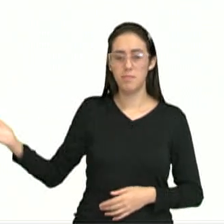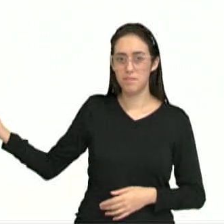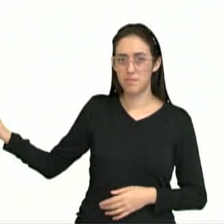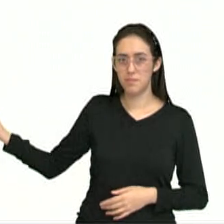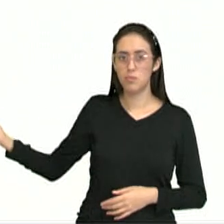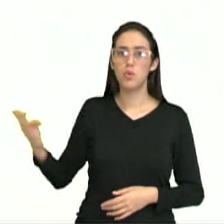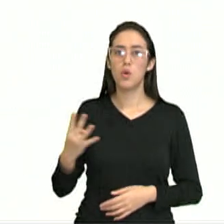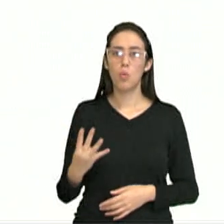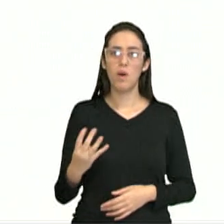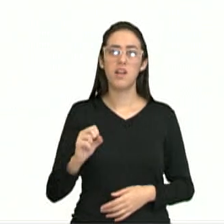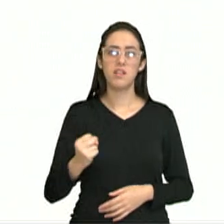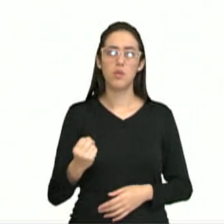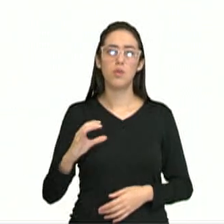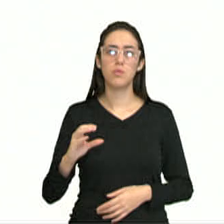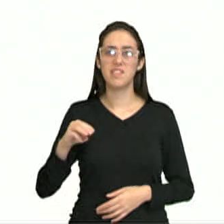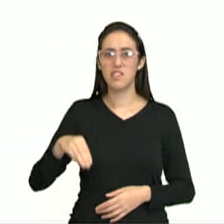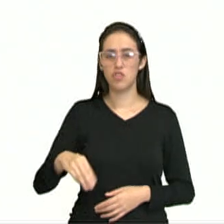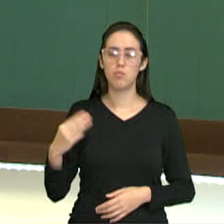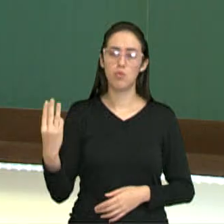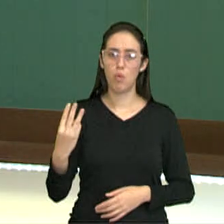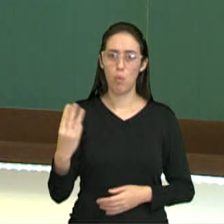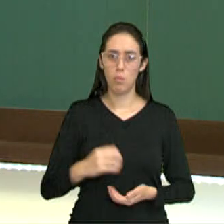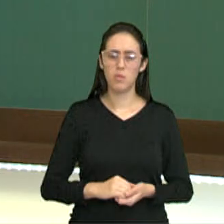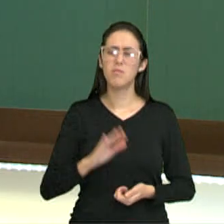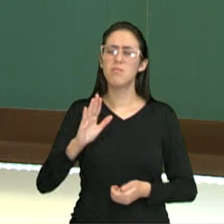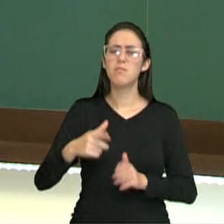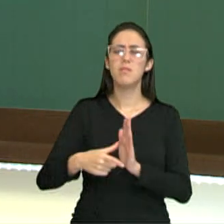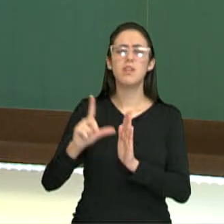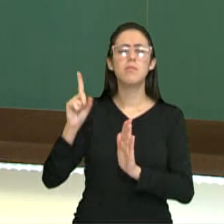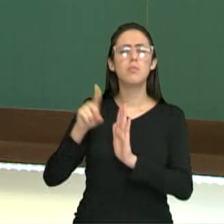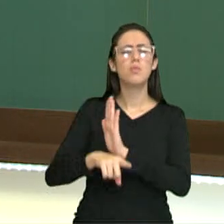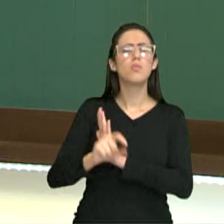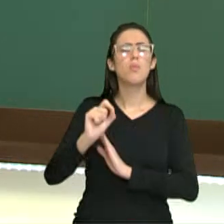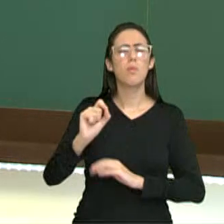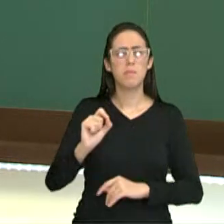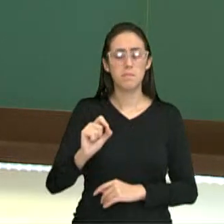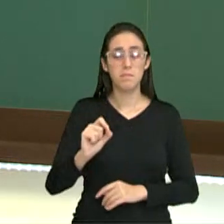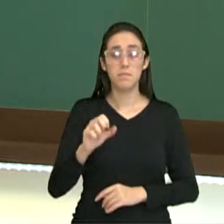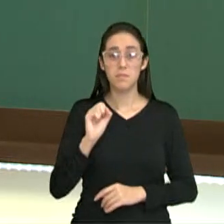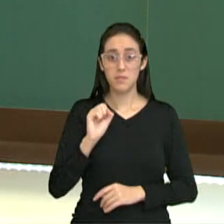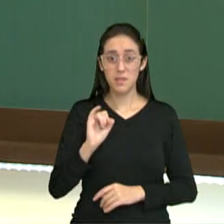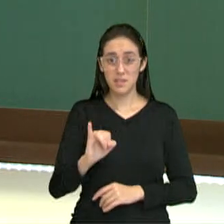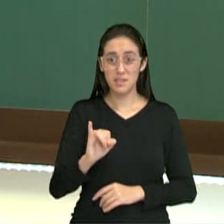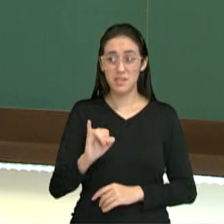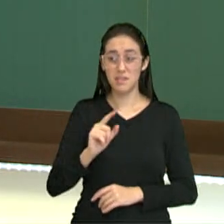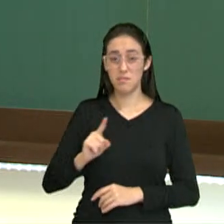48 centímetros cúbicos. Mas qual era a pergunta? Se esse valor do volume